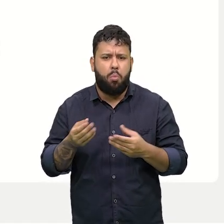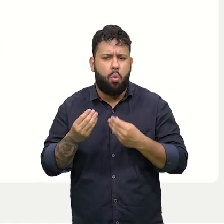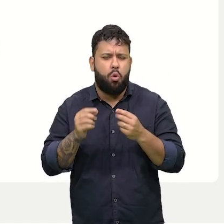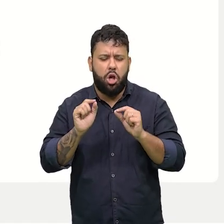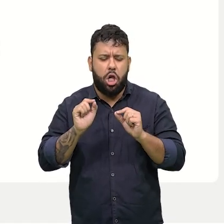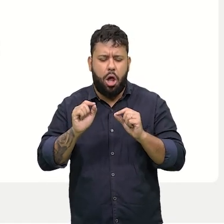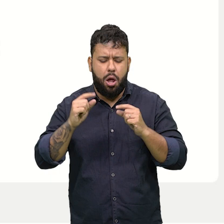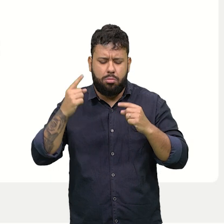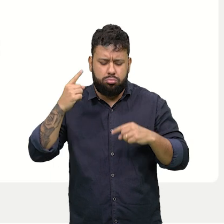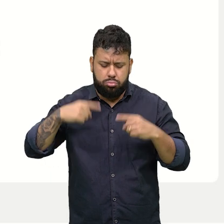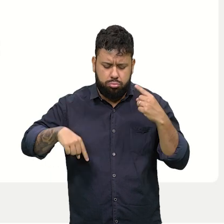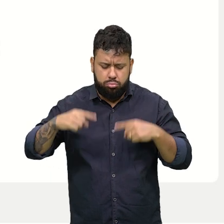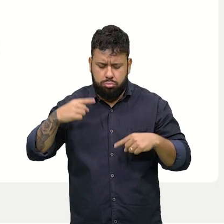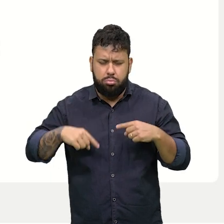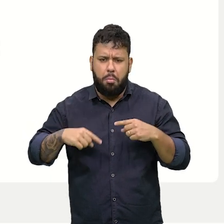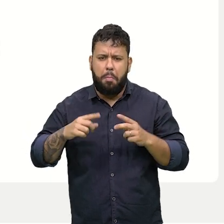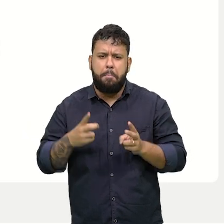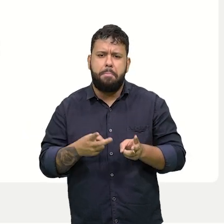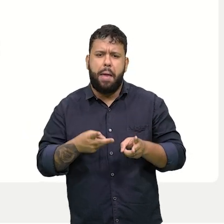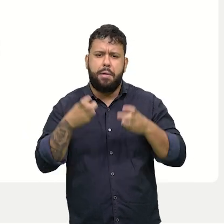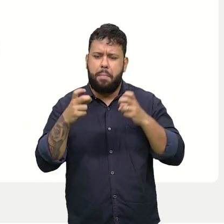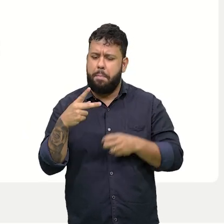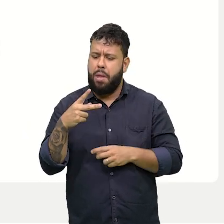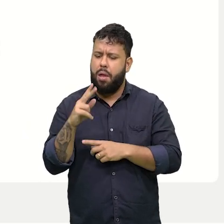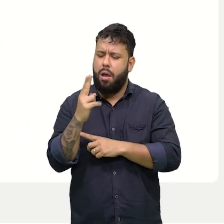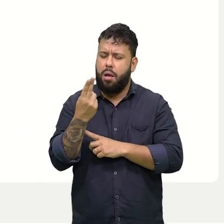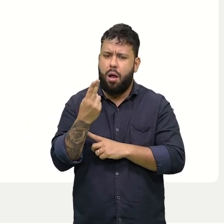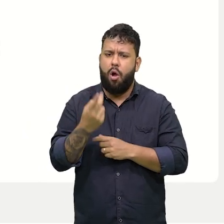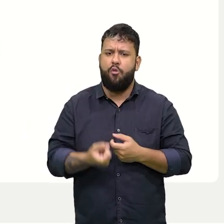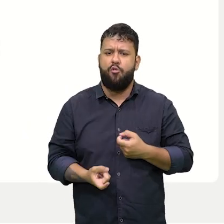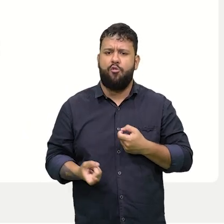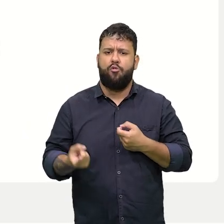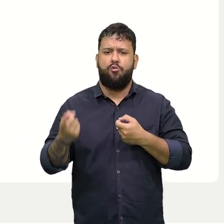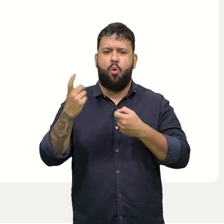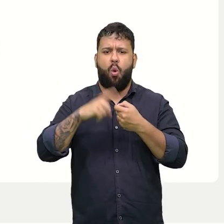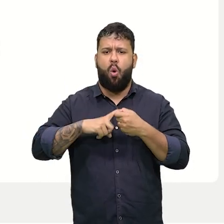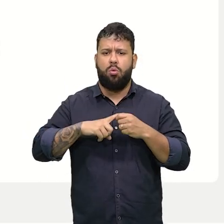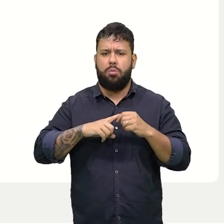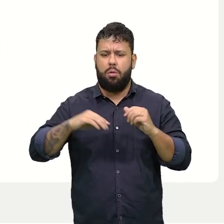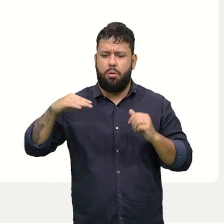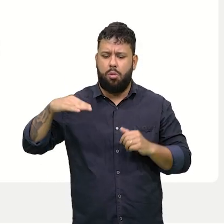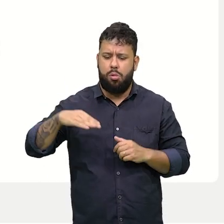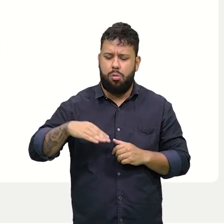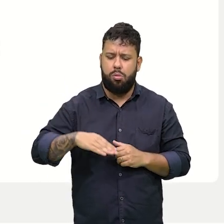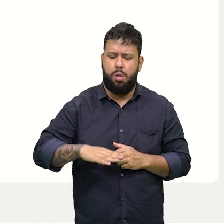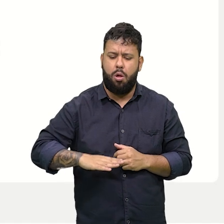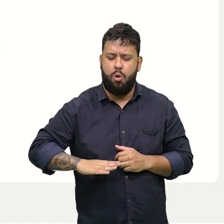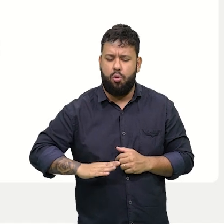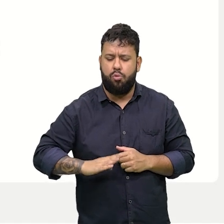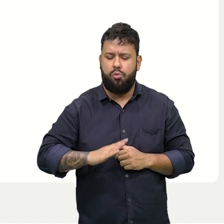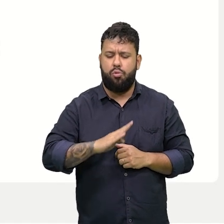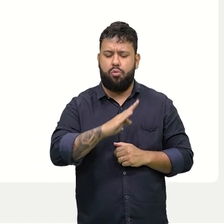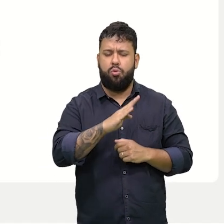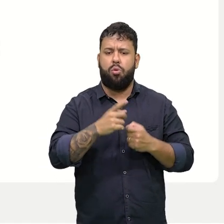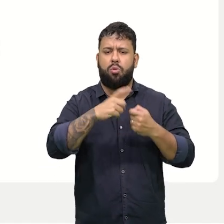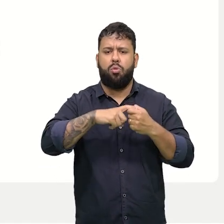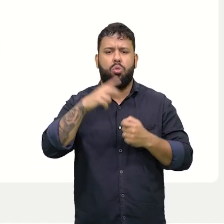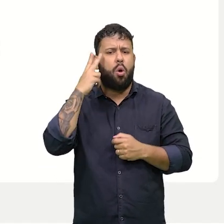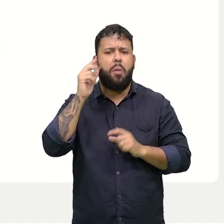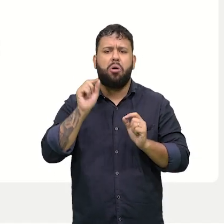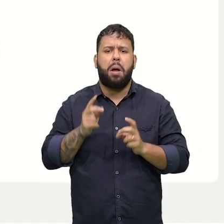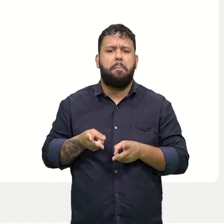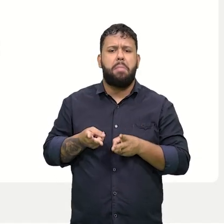que percebeu que o pH sanguíneo voltou ao normal? Quem, gente, que